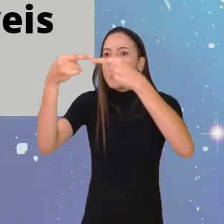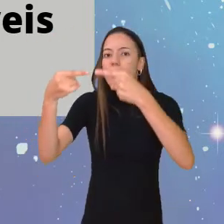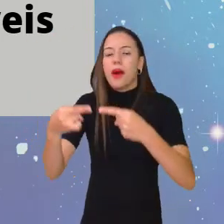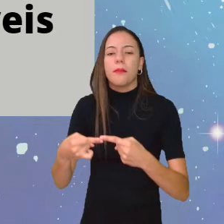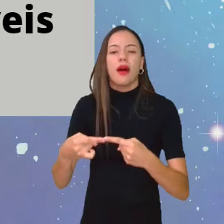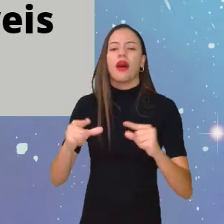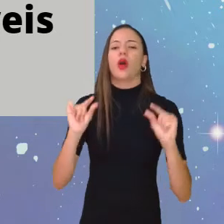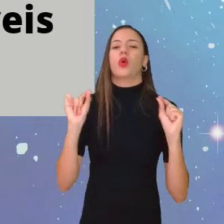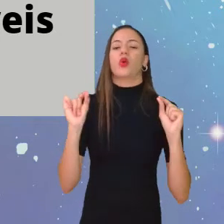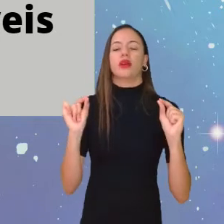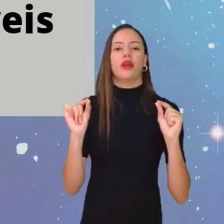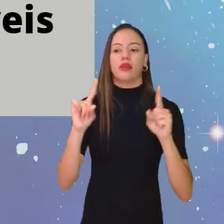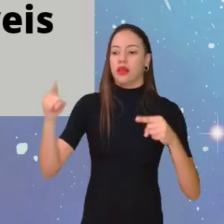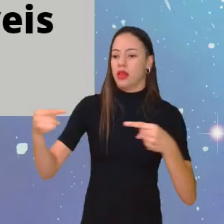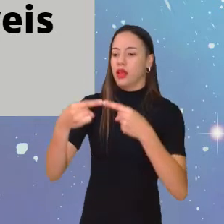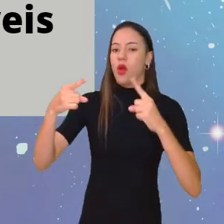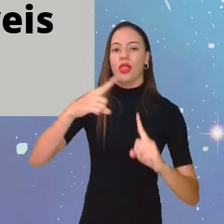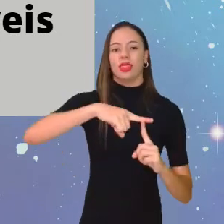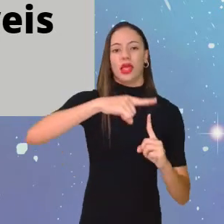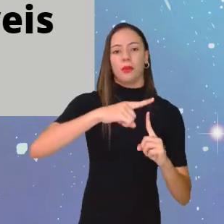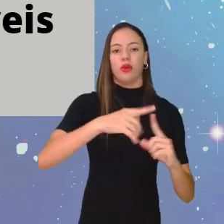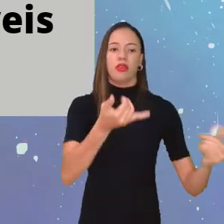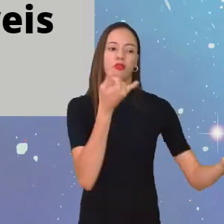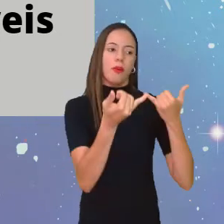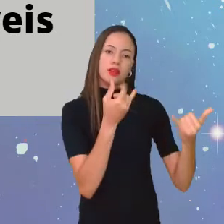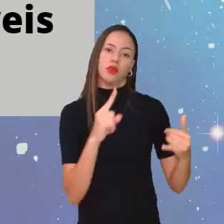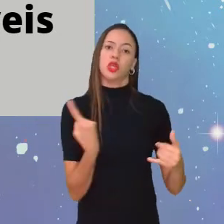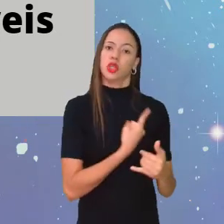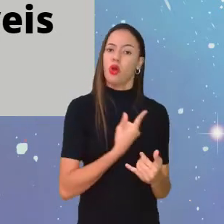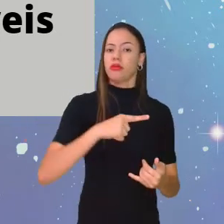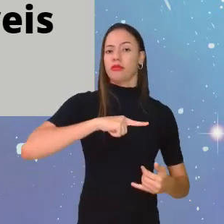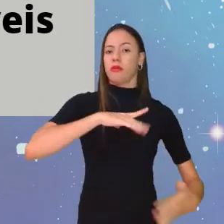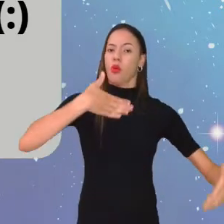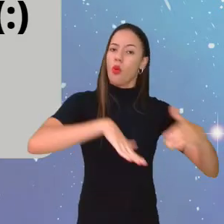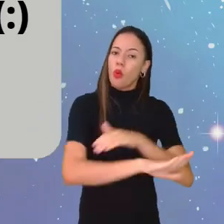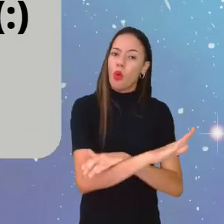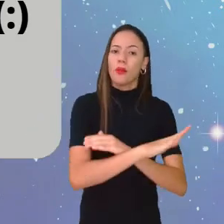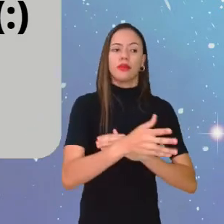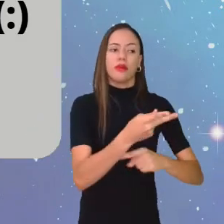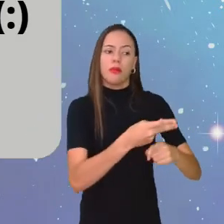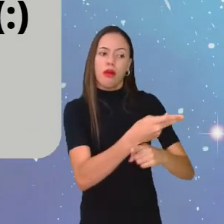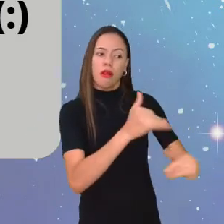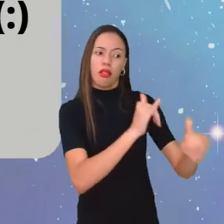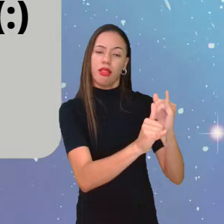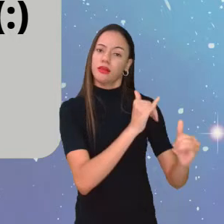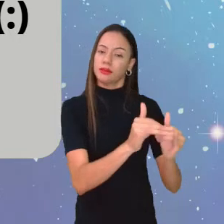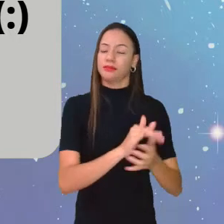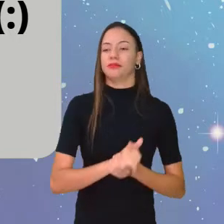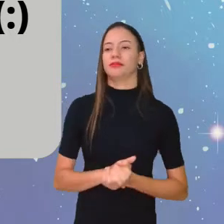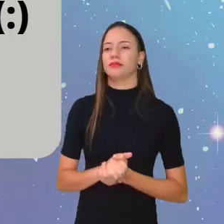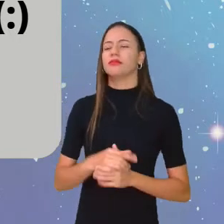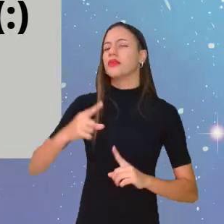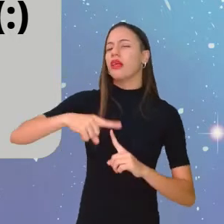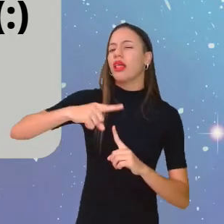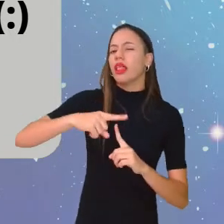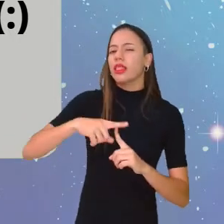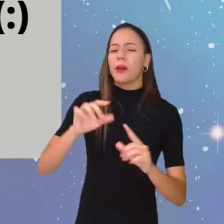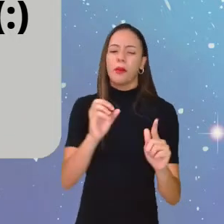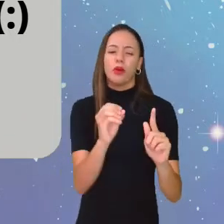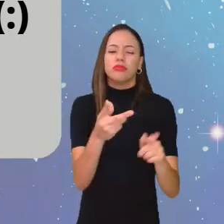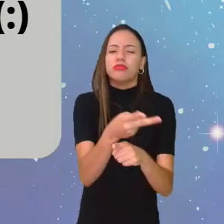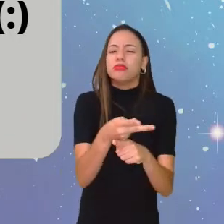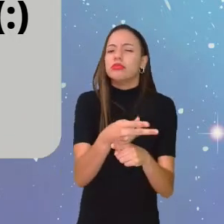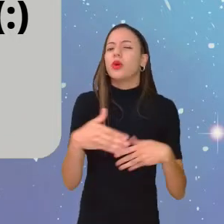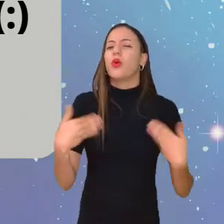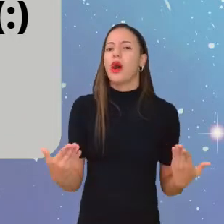ao tipo de informação que a gente costuma buscar muitas vezes na internet, certo? Tipos de busca. Olha, presta atenção